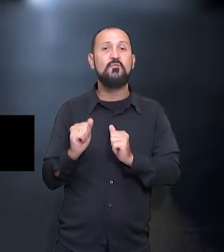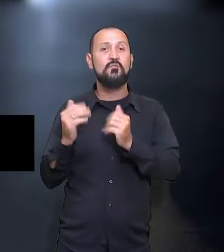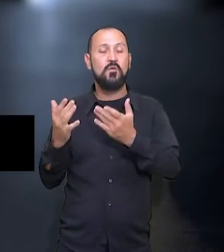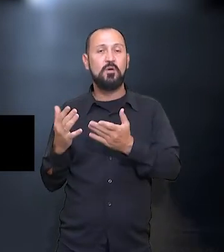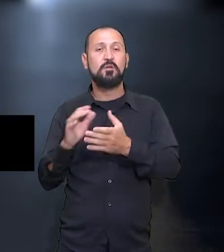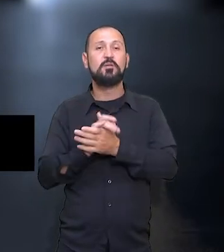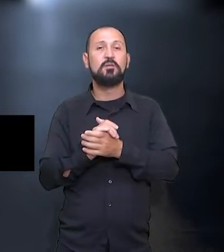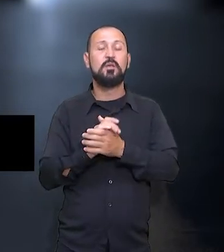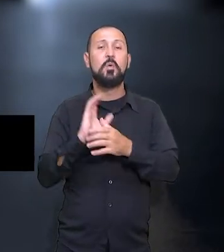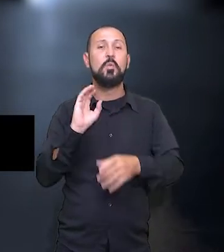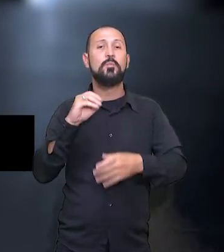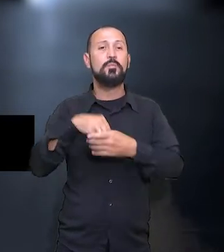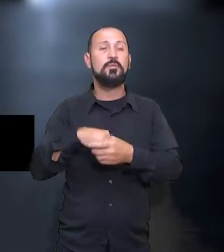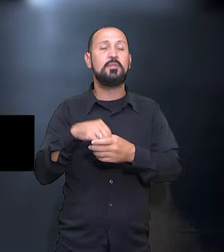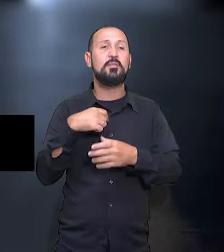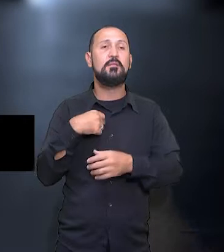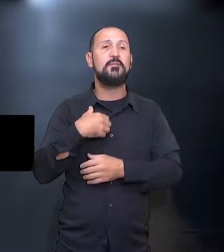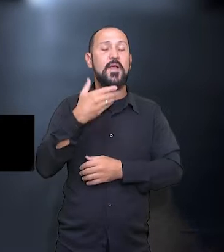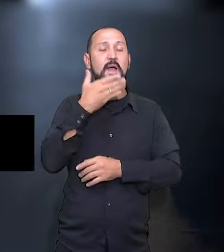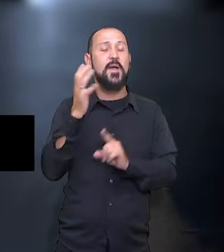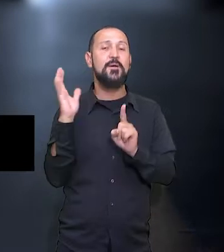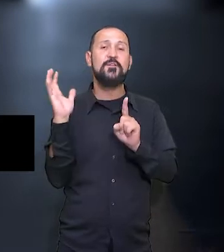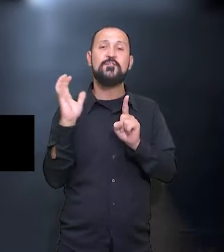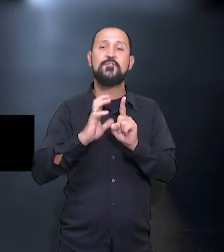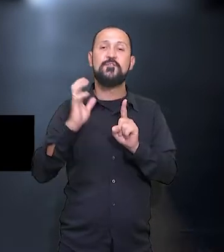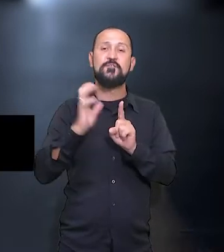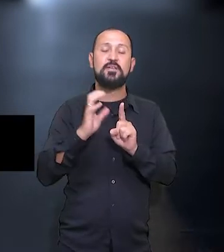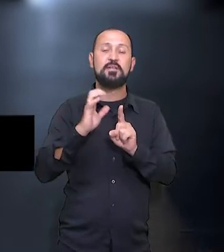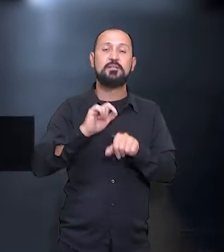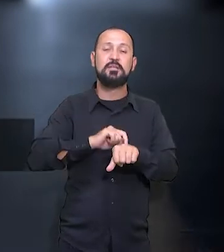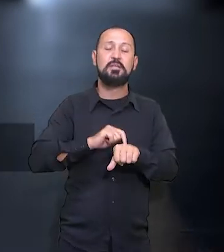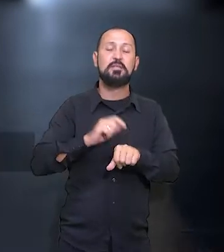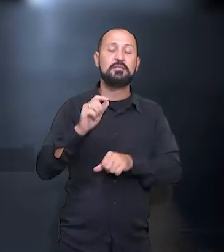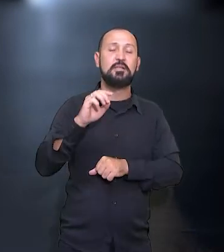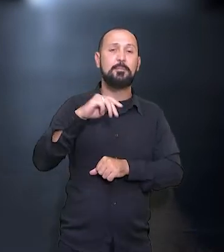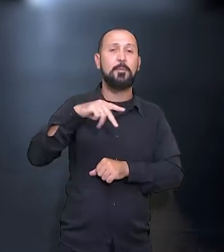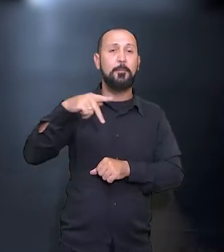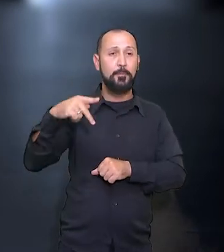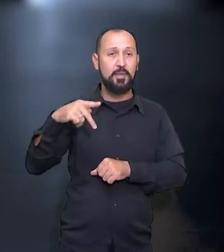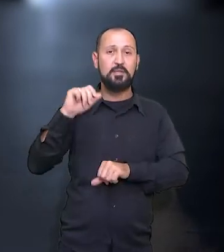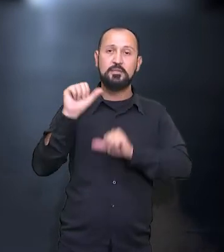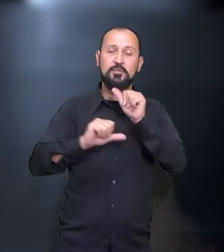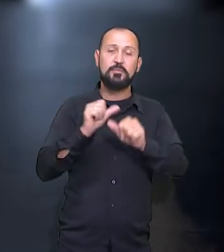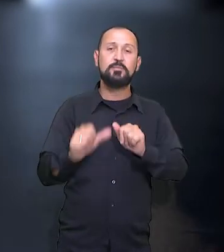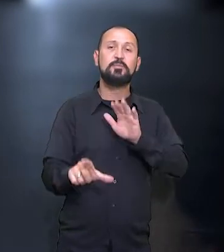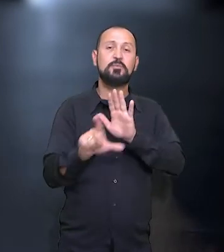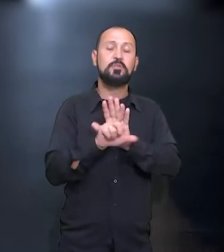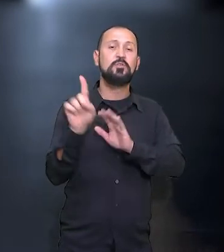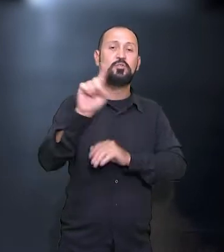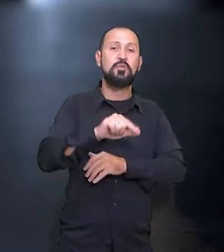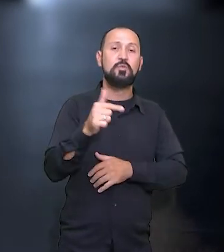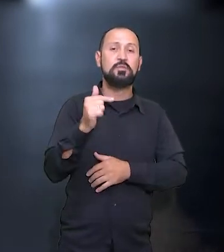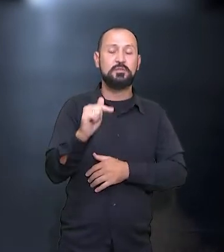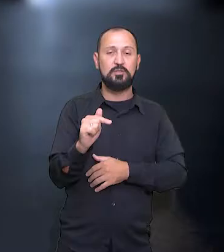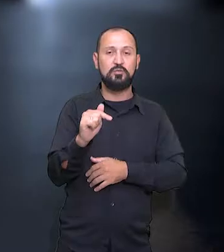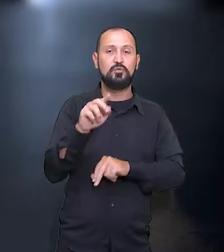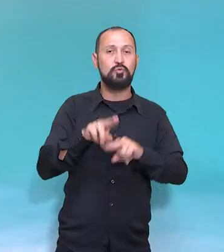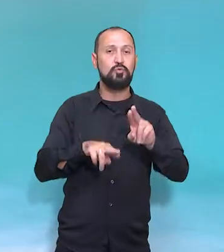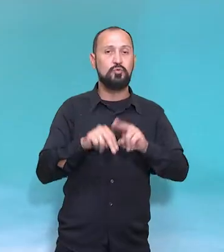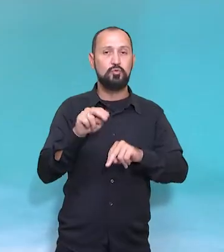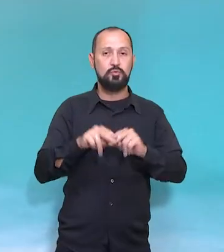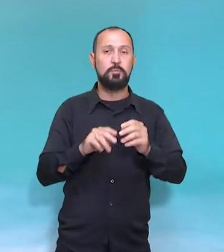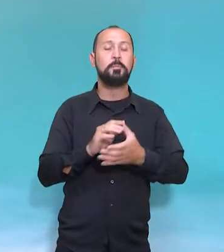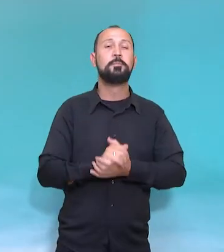ou extrajudicial, que é onde vai ter mais impacto essa medida provisória que foi convertida em lei no dia 27 agora